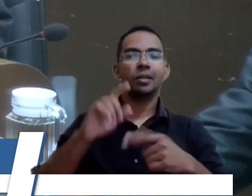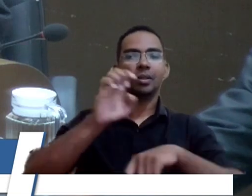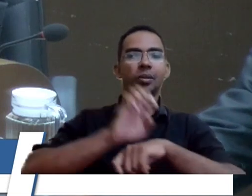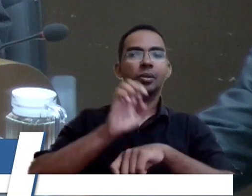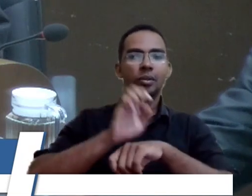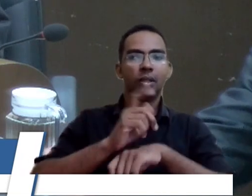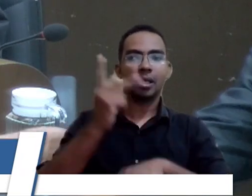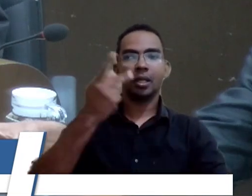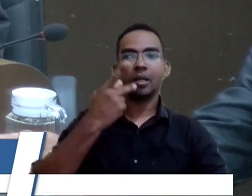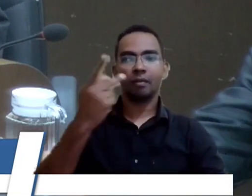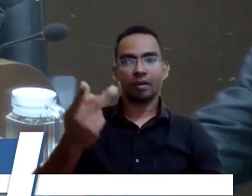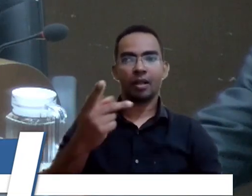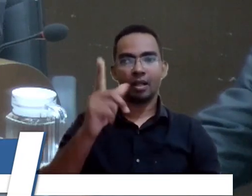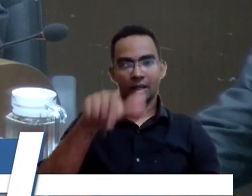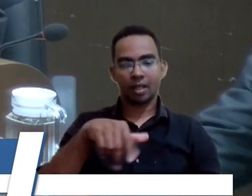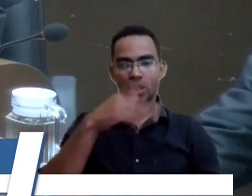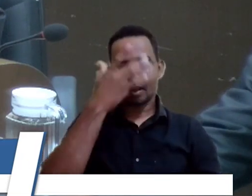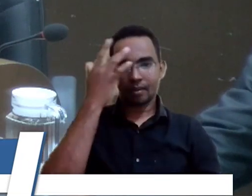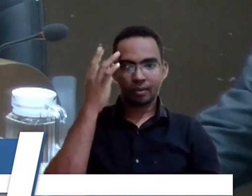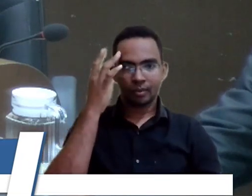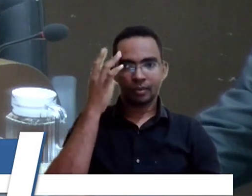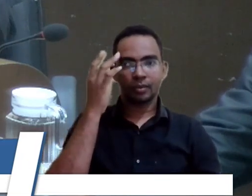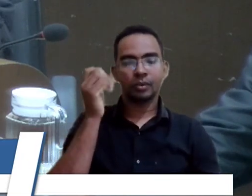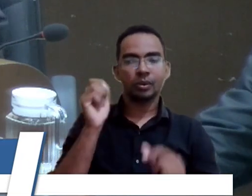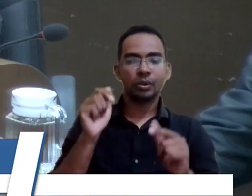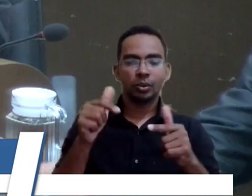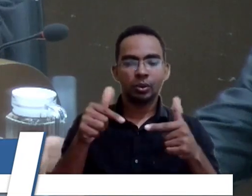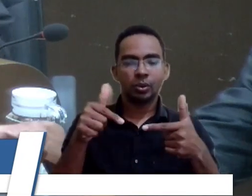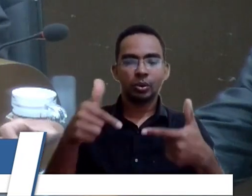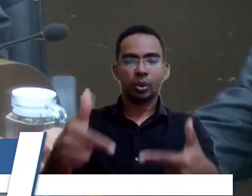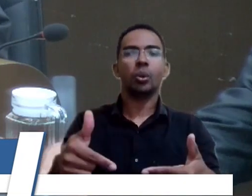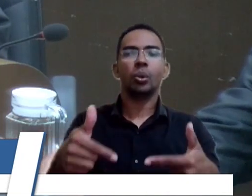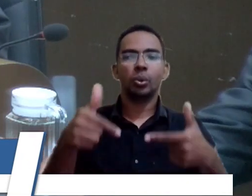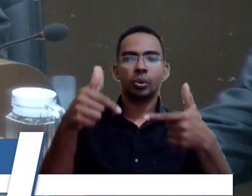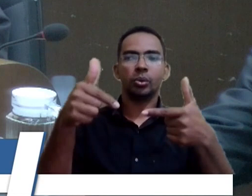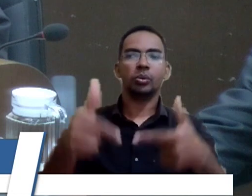pessoa tão dedicada que vem